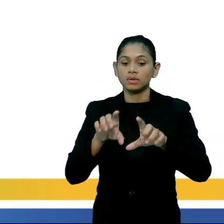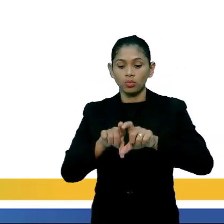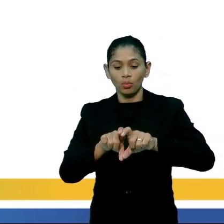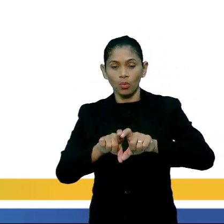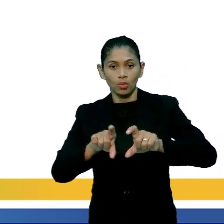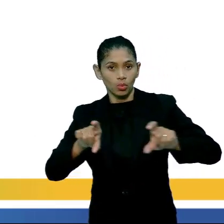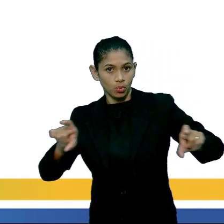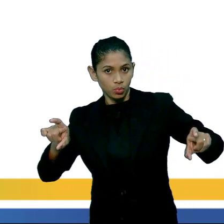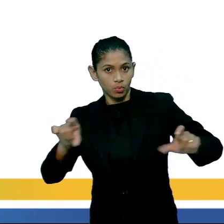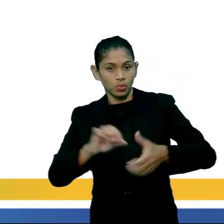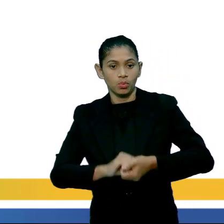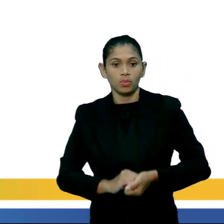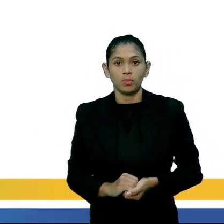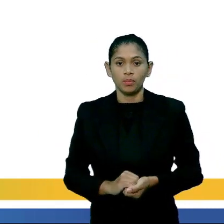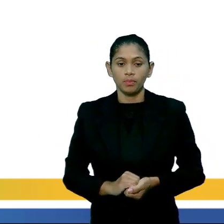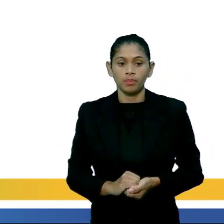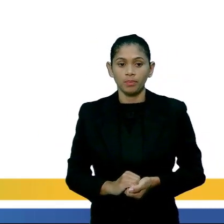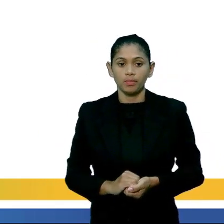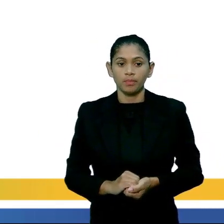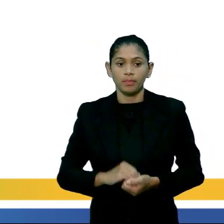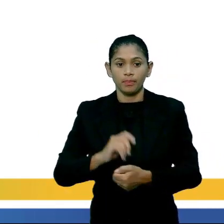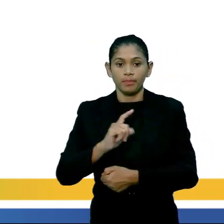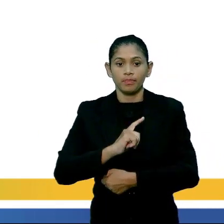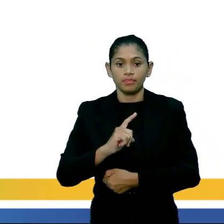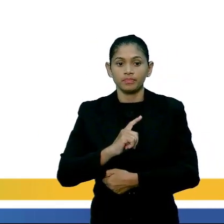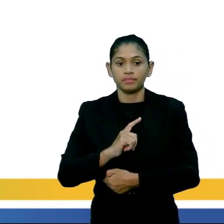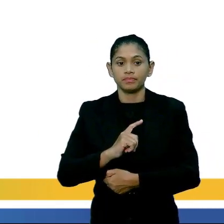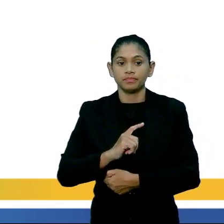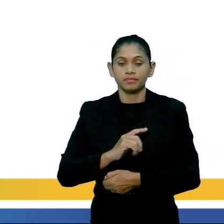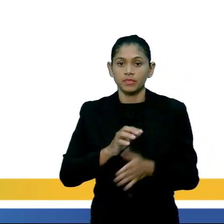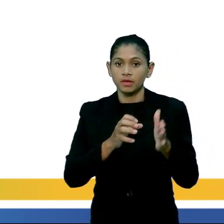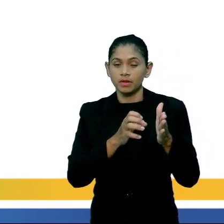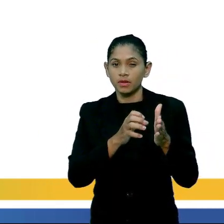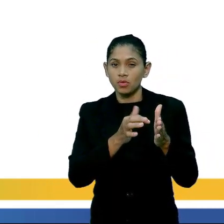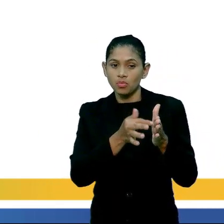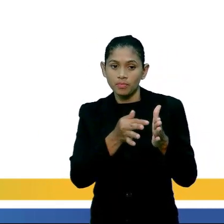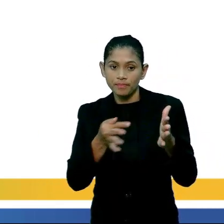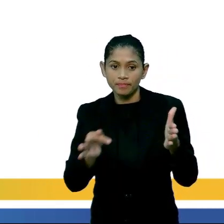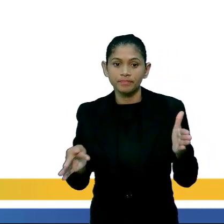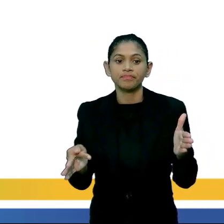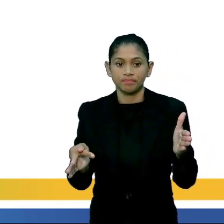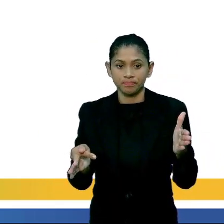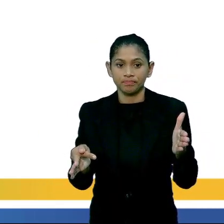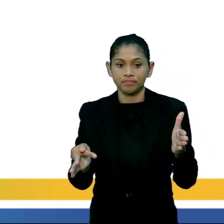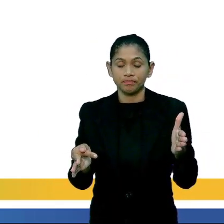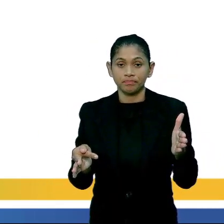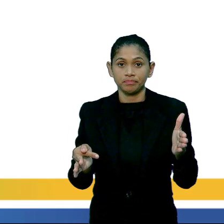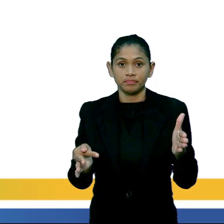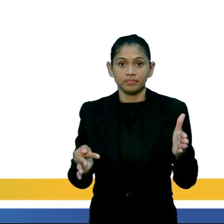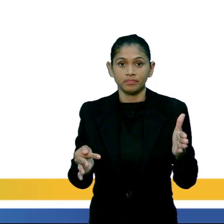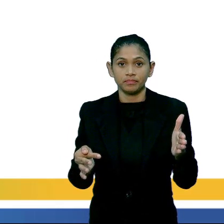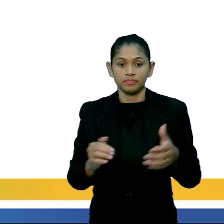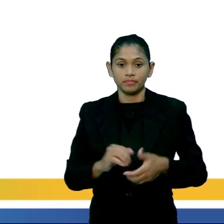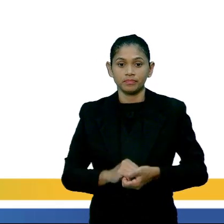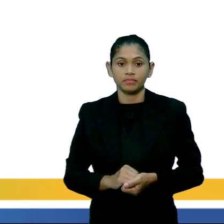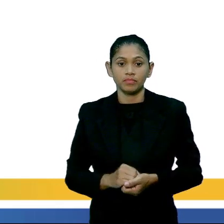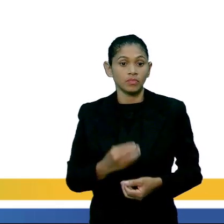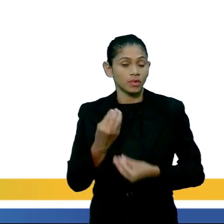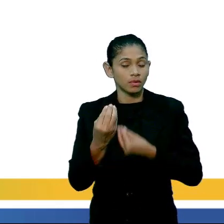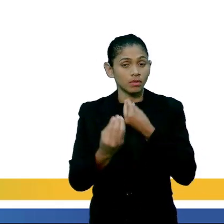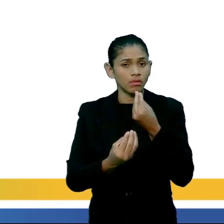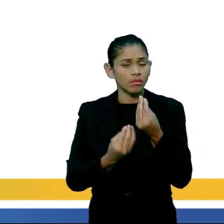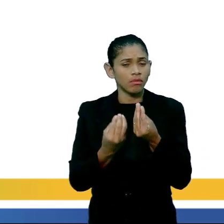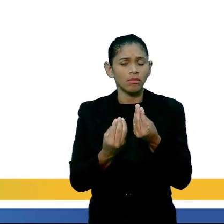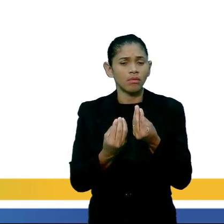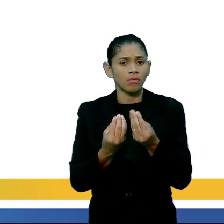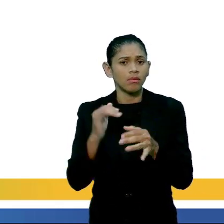Temos aí uma fração de fração, ok? E como é que a gente faz isso? Você se